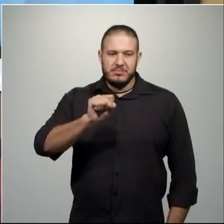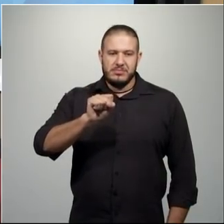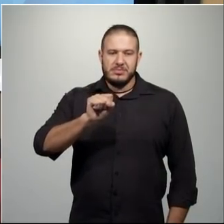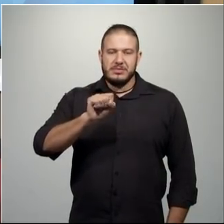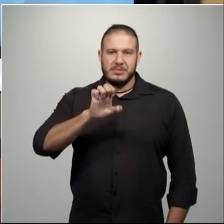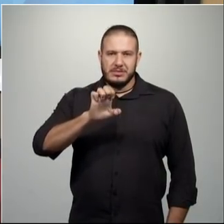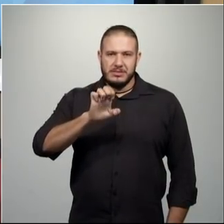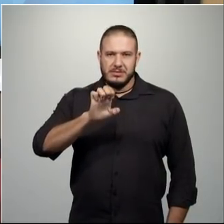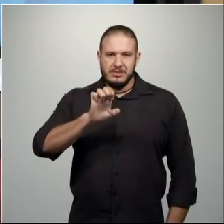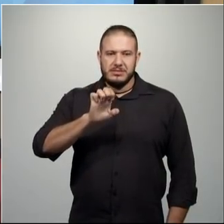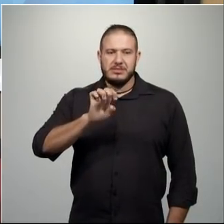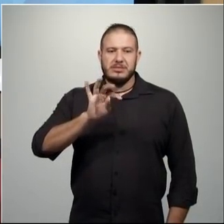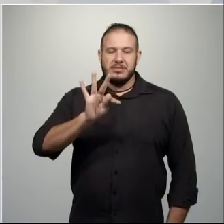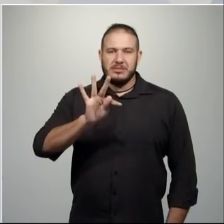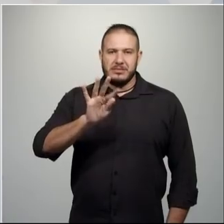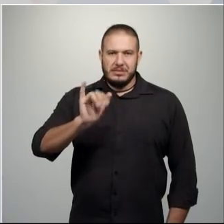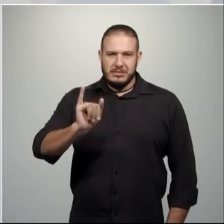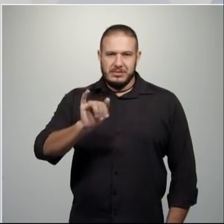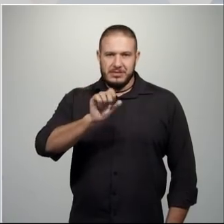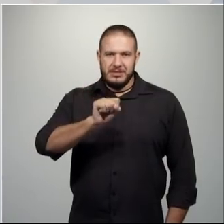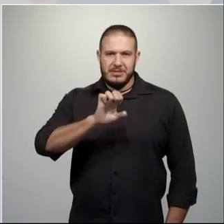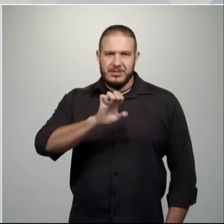7s item